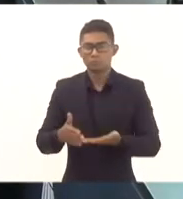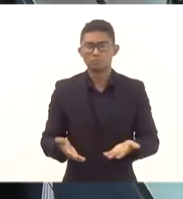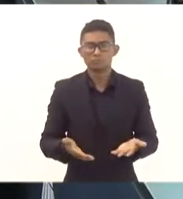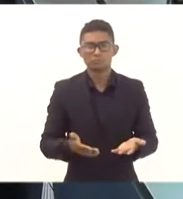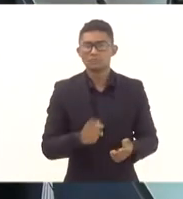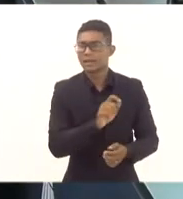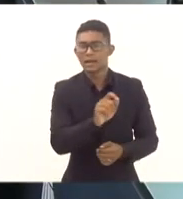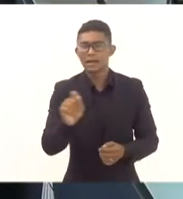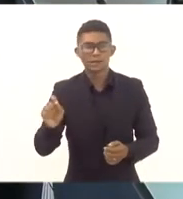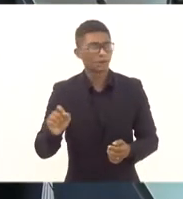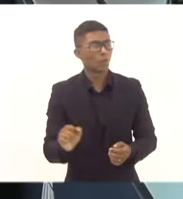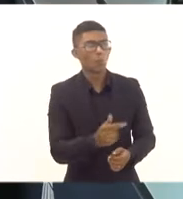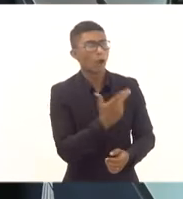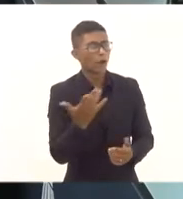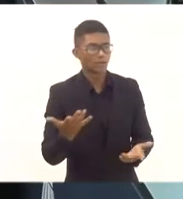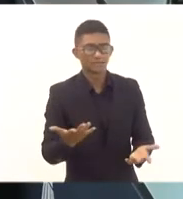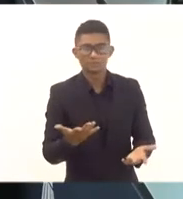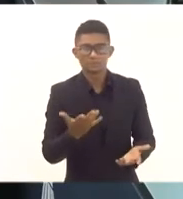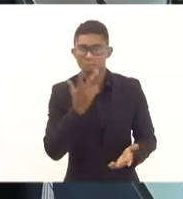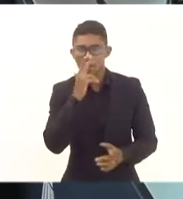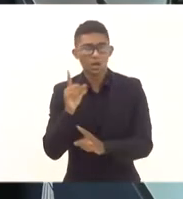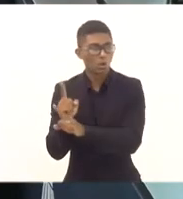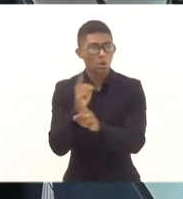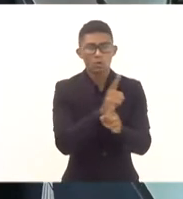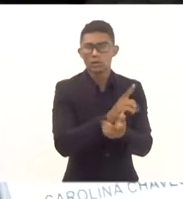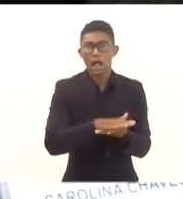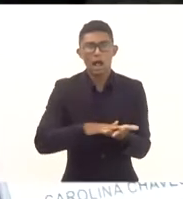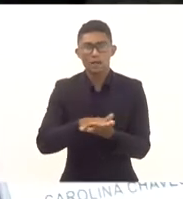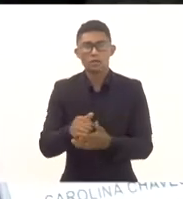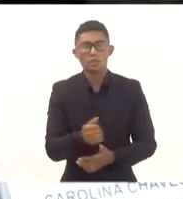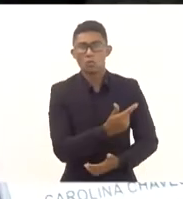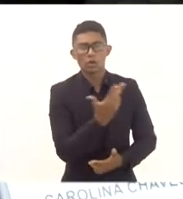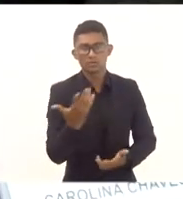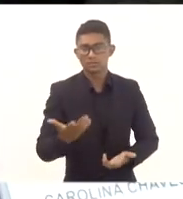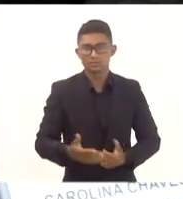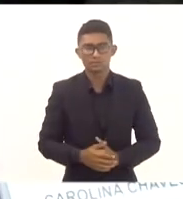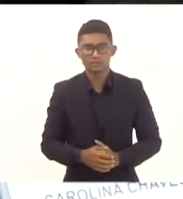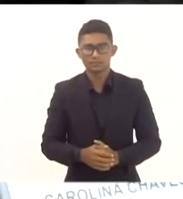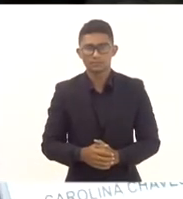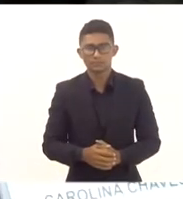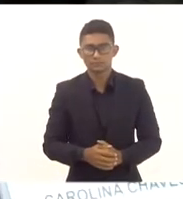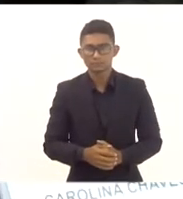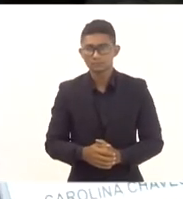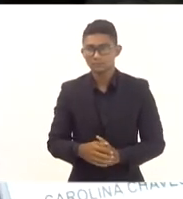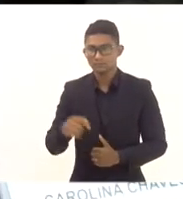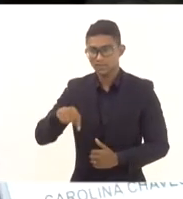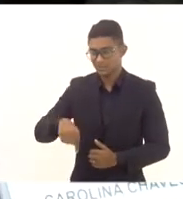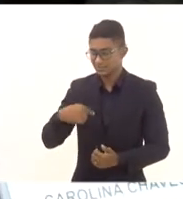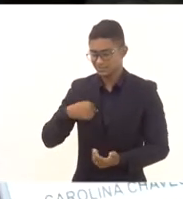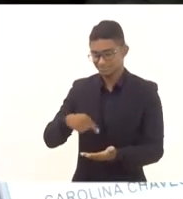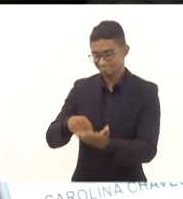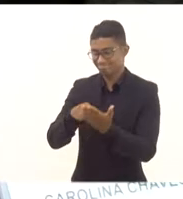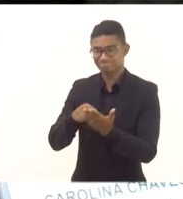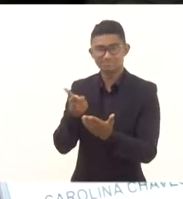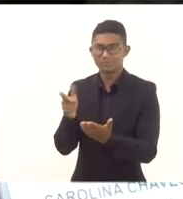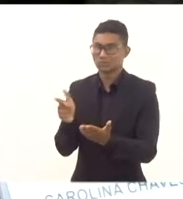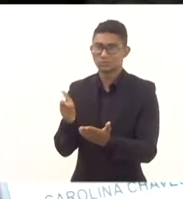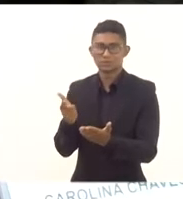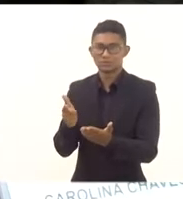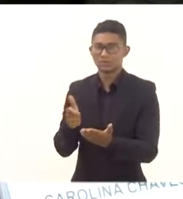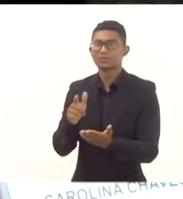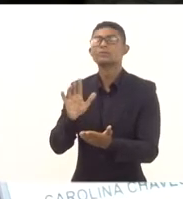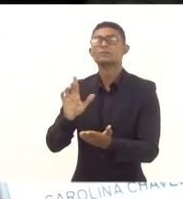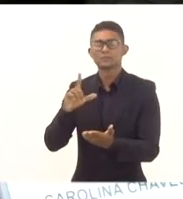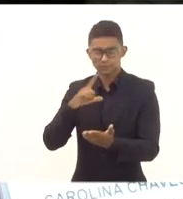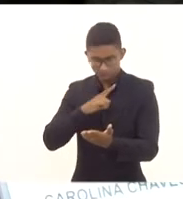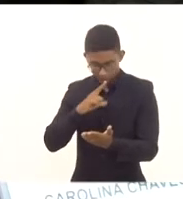beneficiado se vocês tem esse dado eu apertar aqui eu não tenho partes mais dispõe da